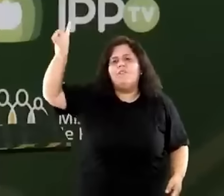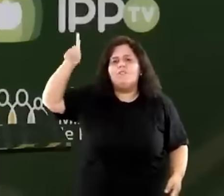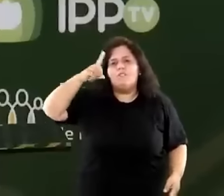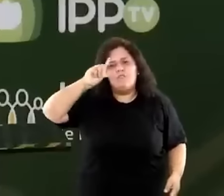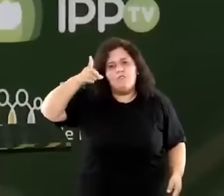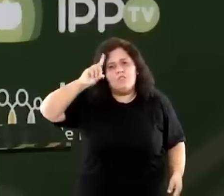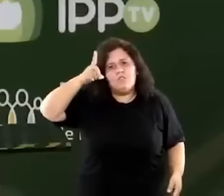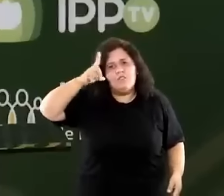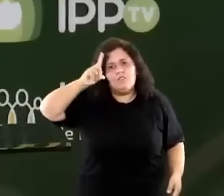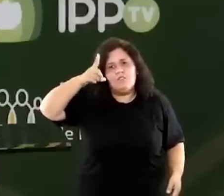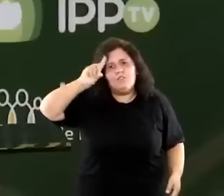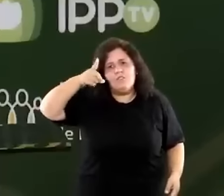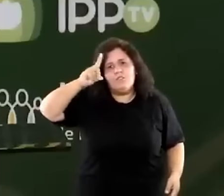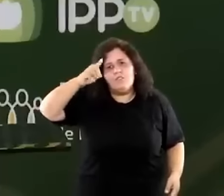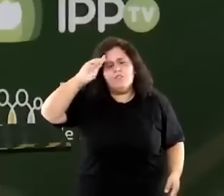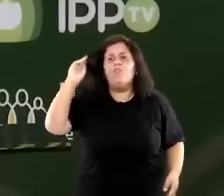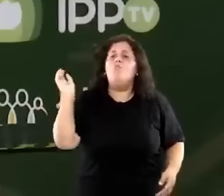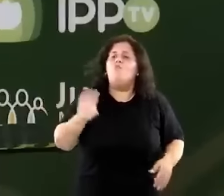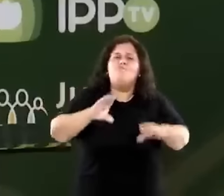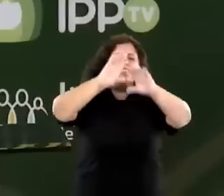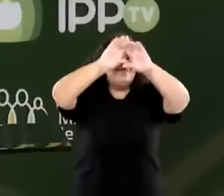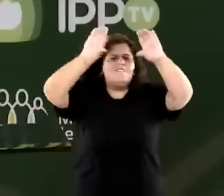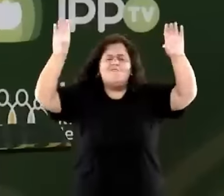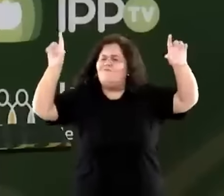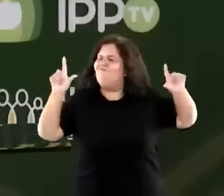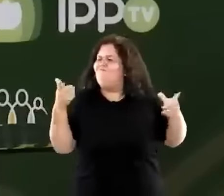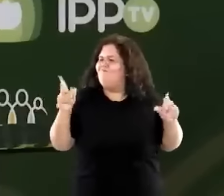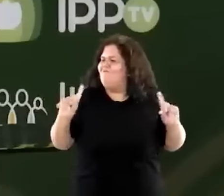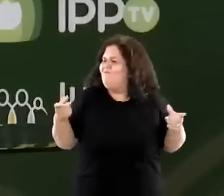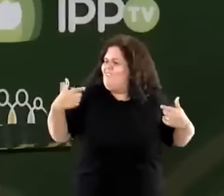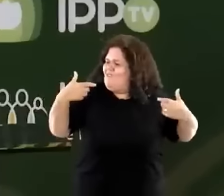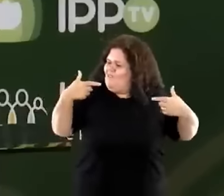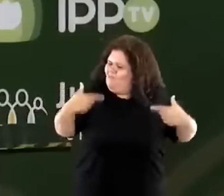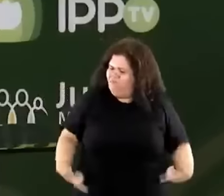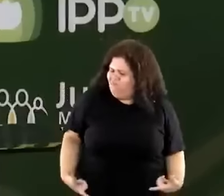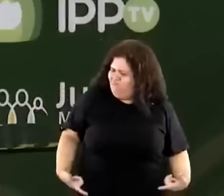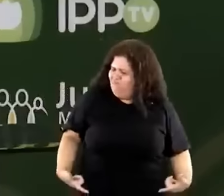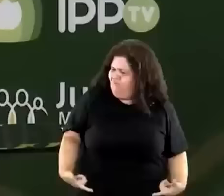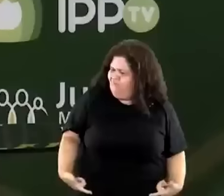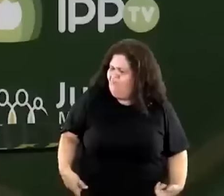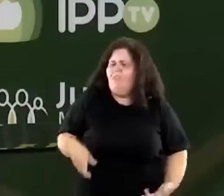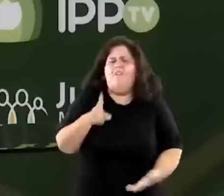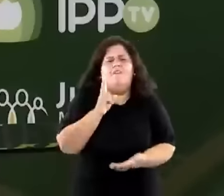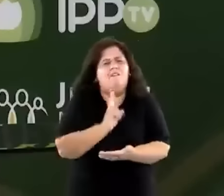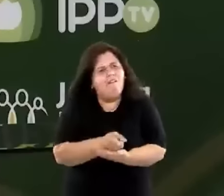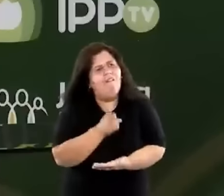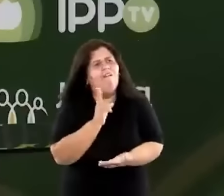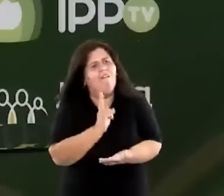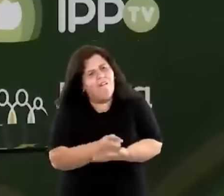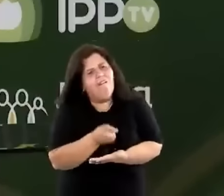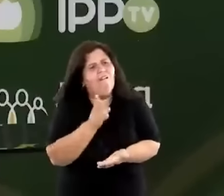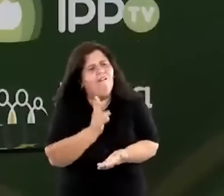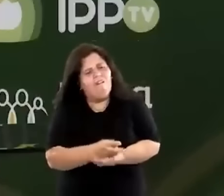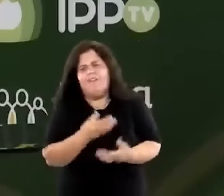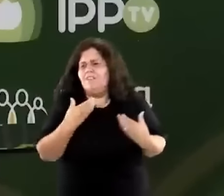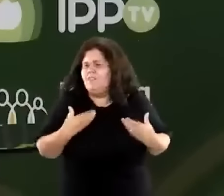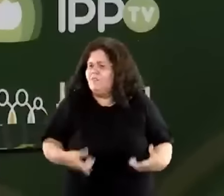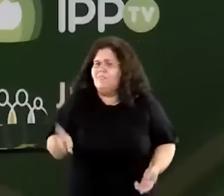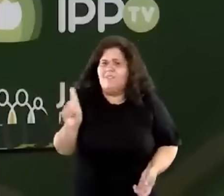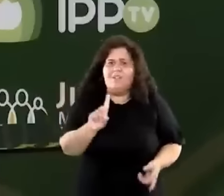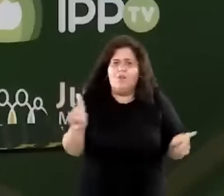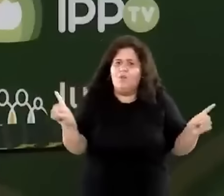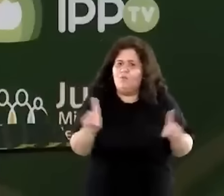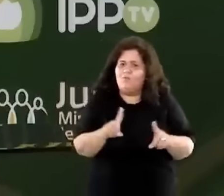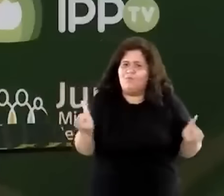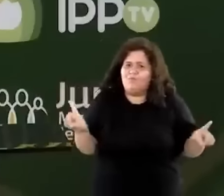enviaste o céu não vai ser chato o céu não vai ser monótono há alguns anos